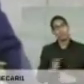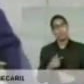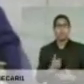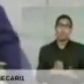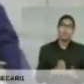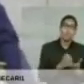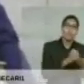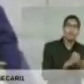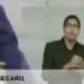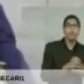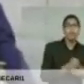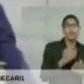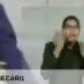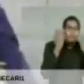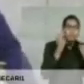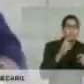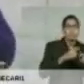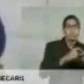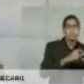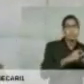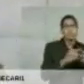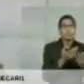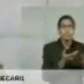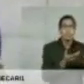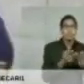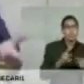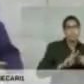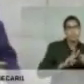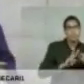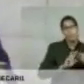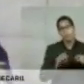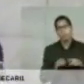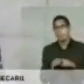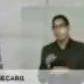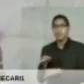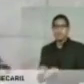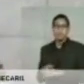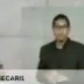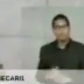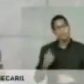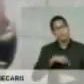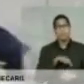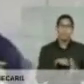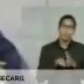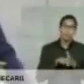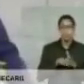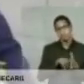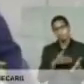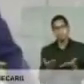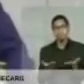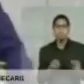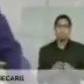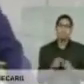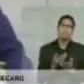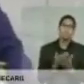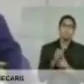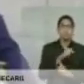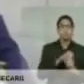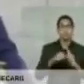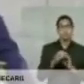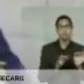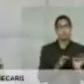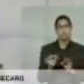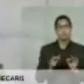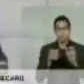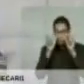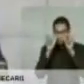cuidado, ou ele morre aqui, eu vou lá bater meu ponto. Fizemos um estudo jurídico, fizemos um estudo social, fizemos tivemos uma